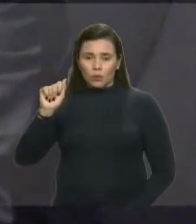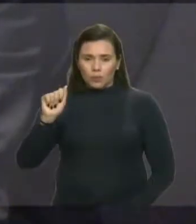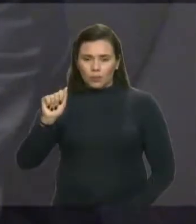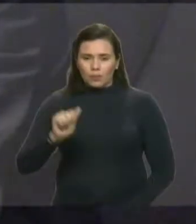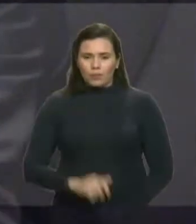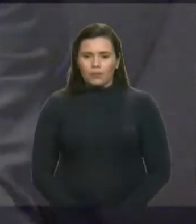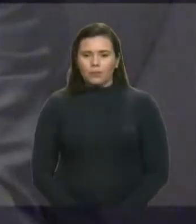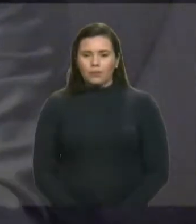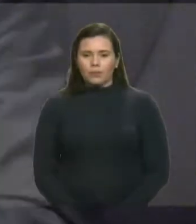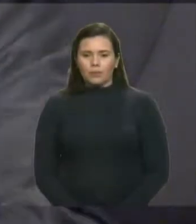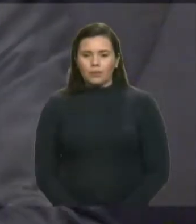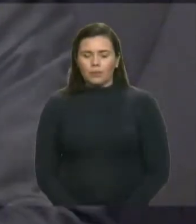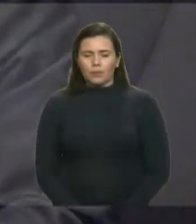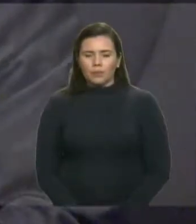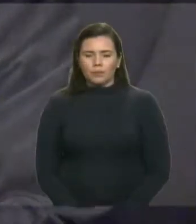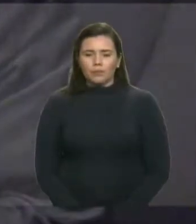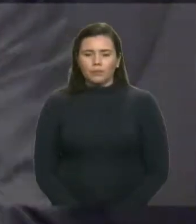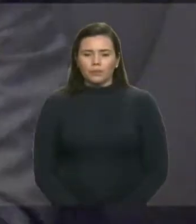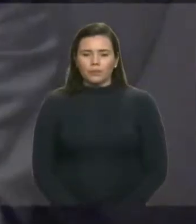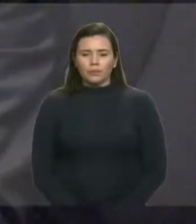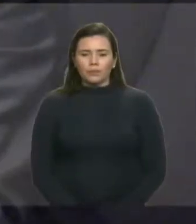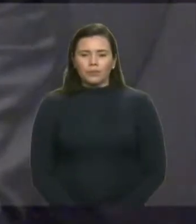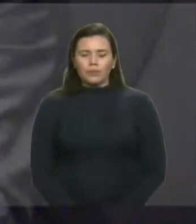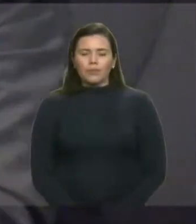Esse distúrbio na